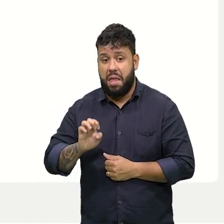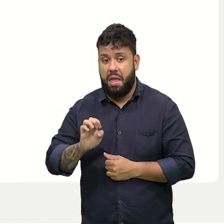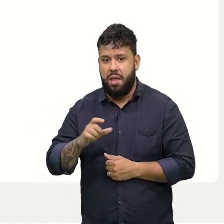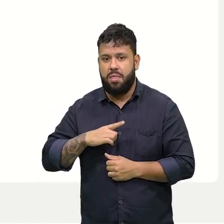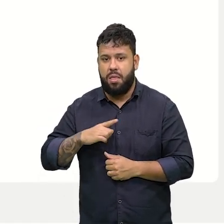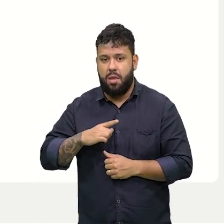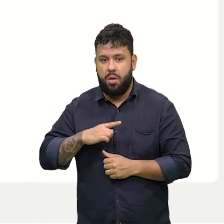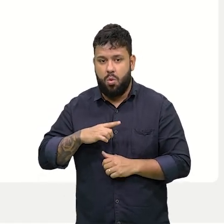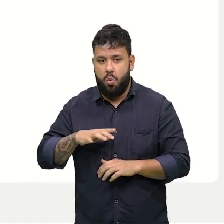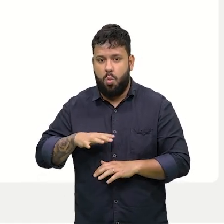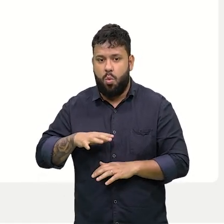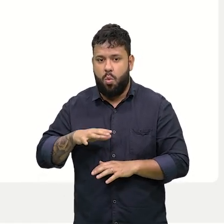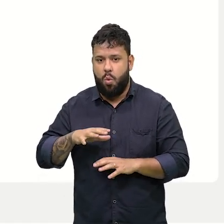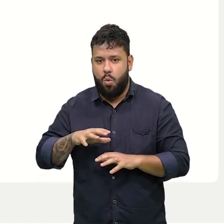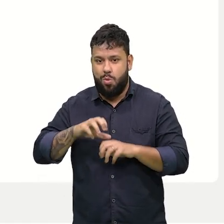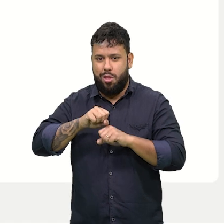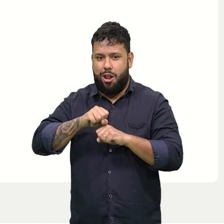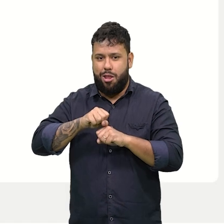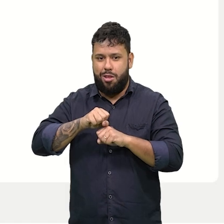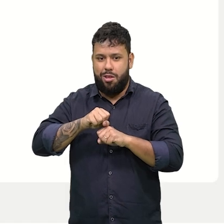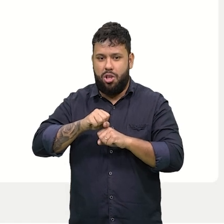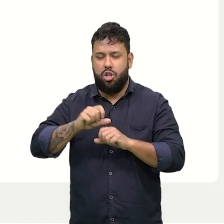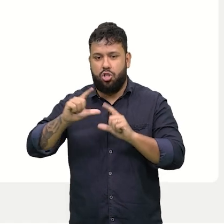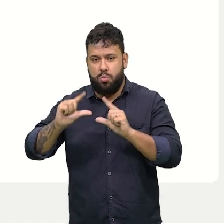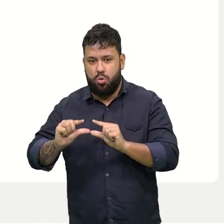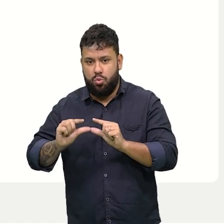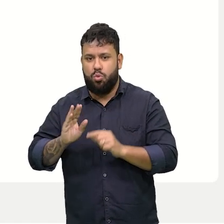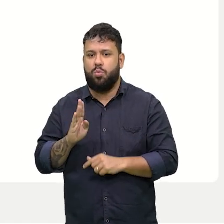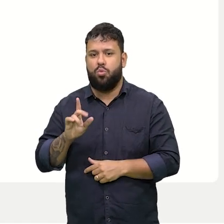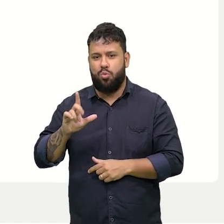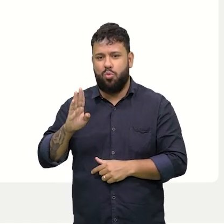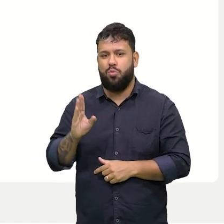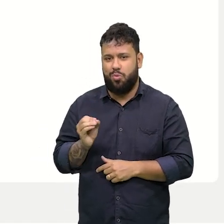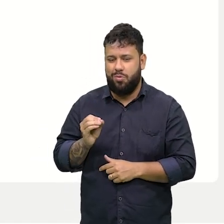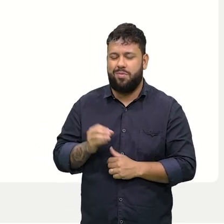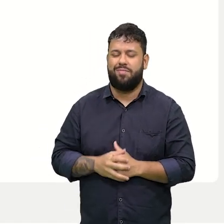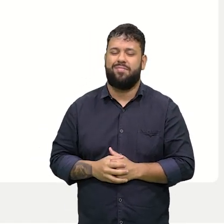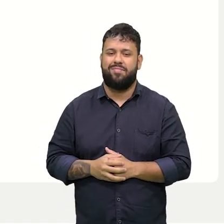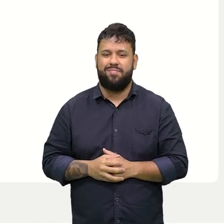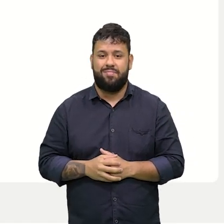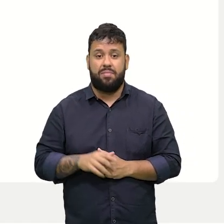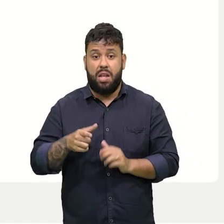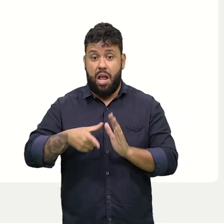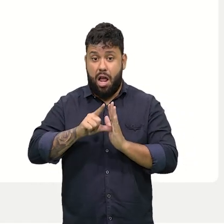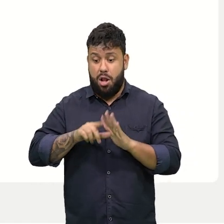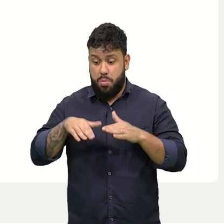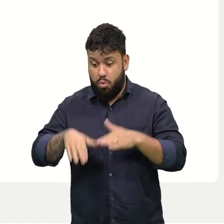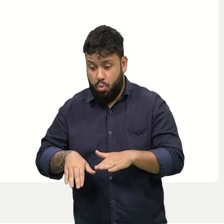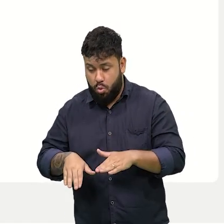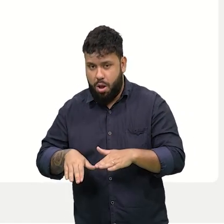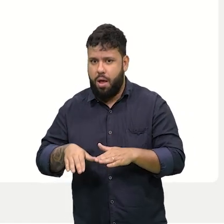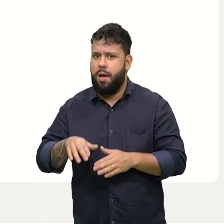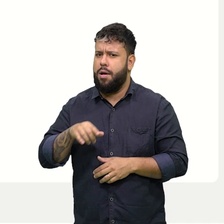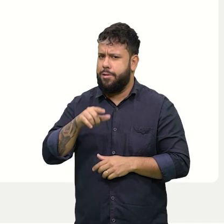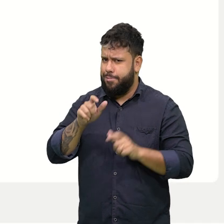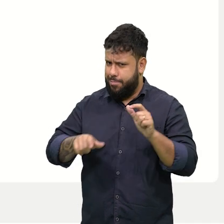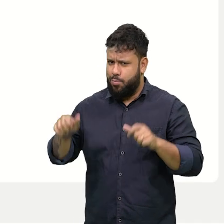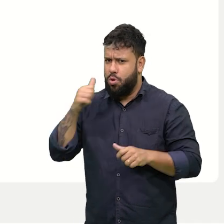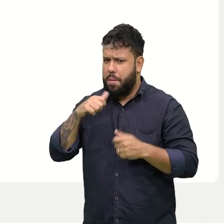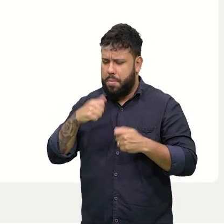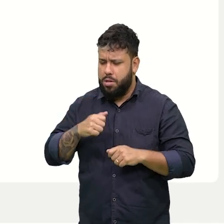E, contrair, diminui e bulbo. Então, antes de mergulhar, as aênios